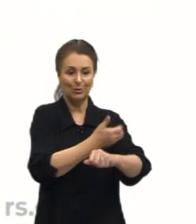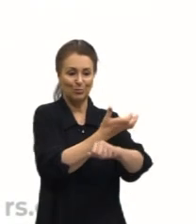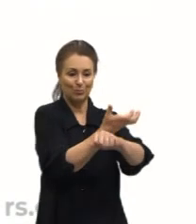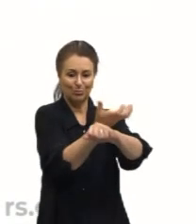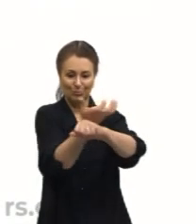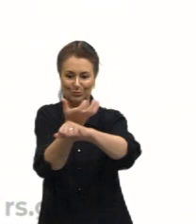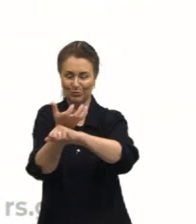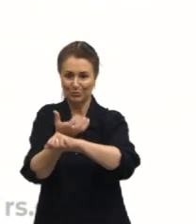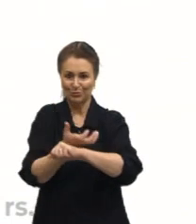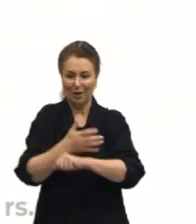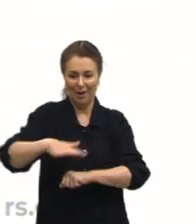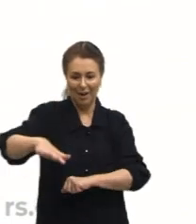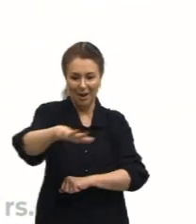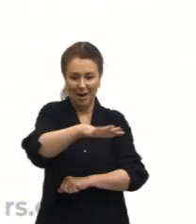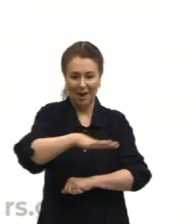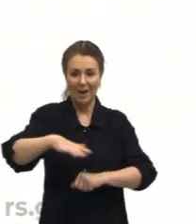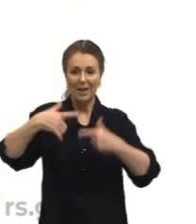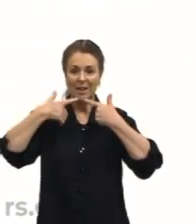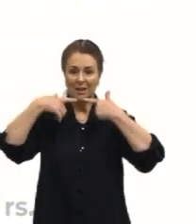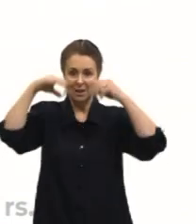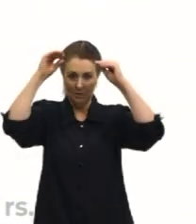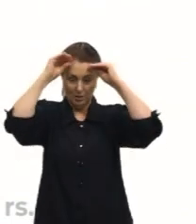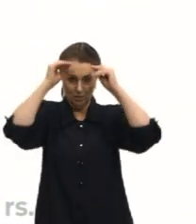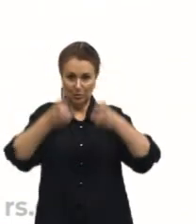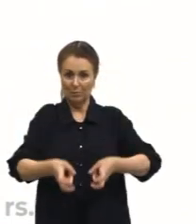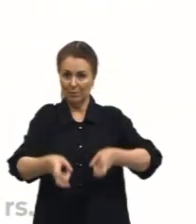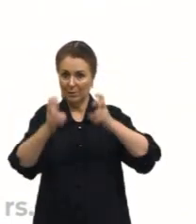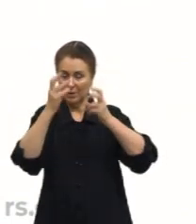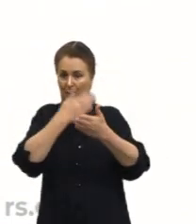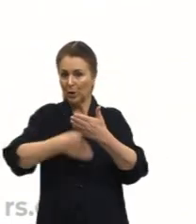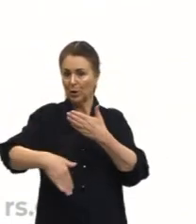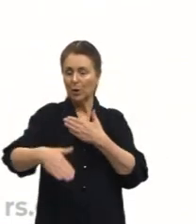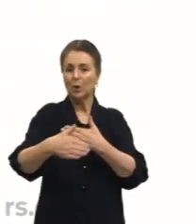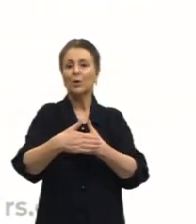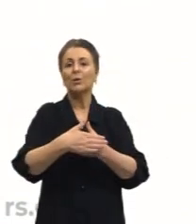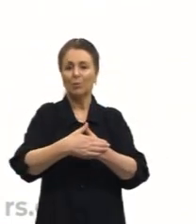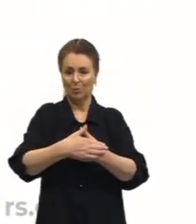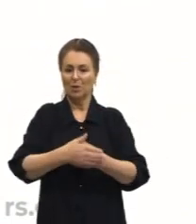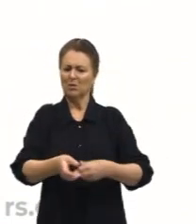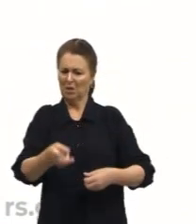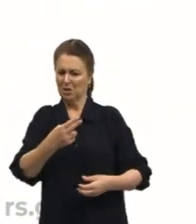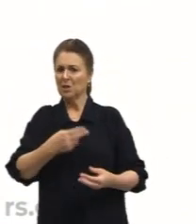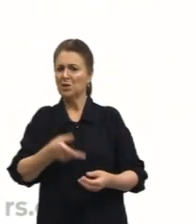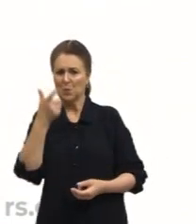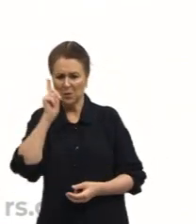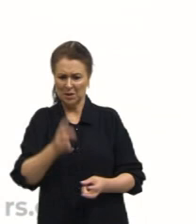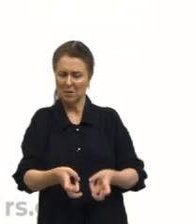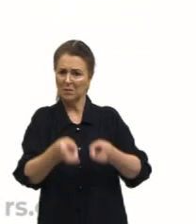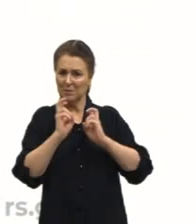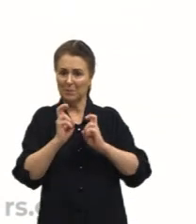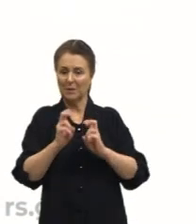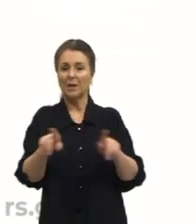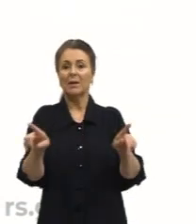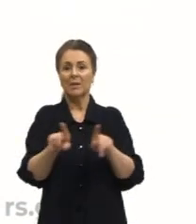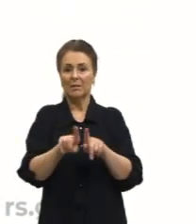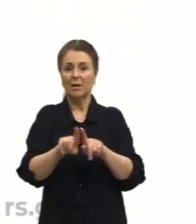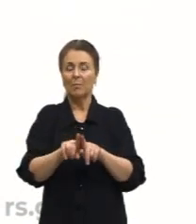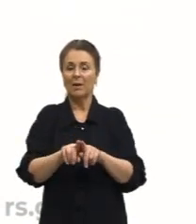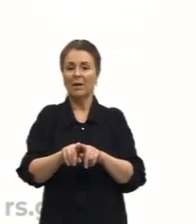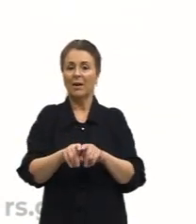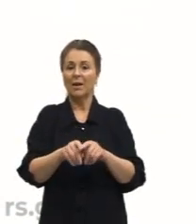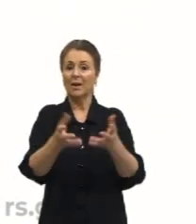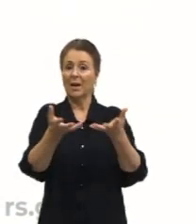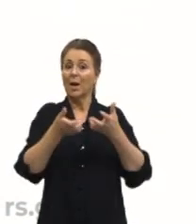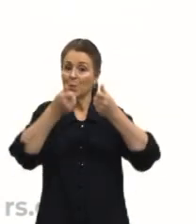e a gente percebe todas elas em todas as questões tá Inclusive eu quero fazer uma lenda aqui